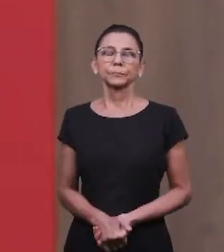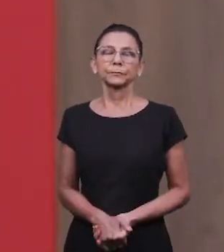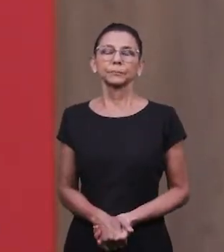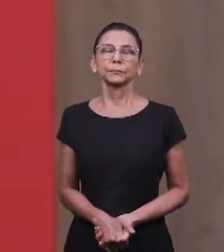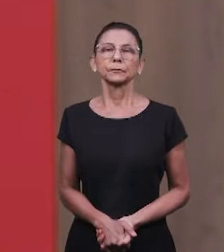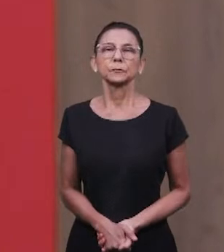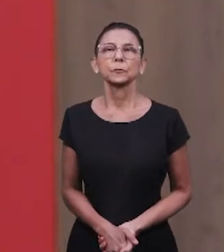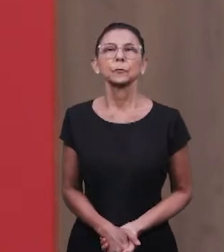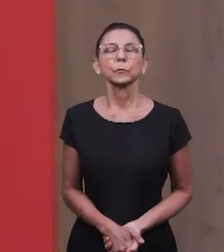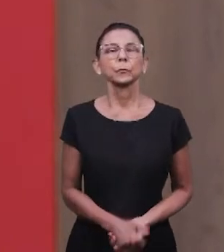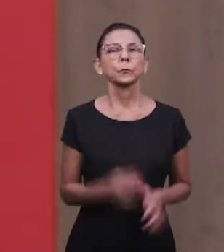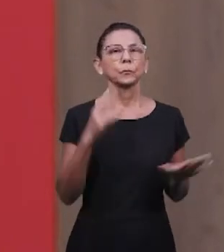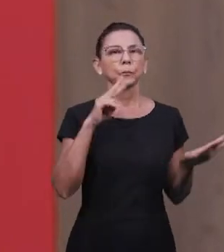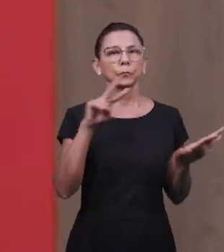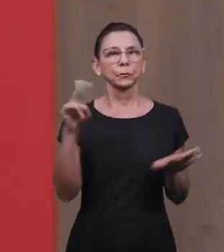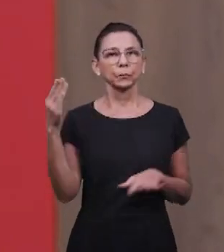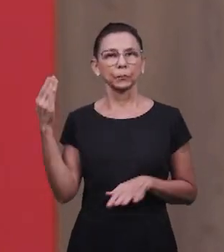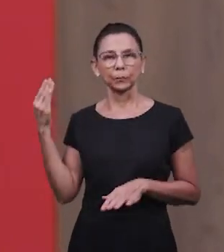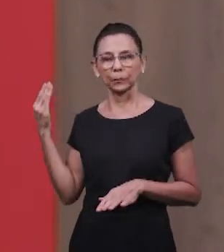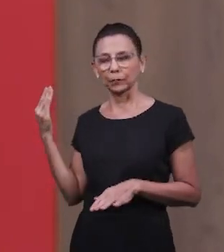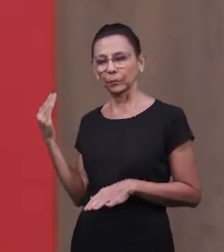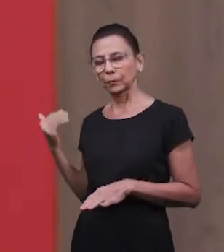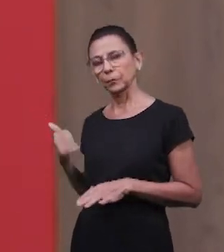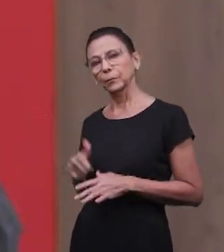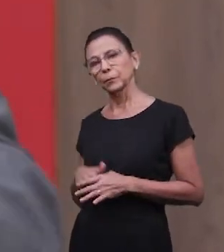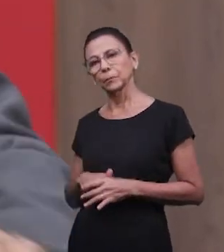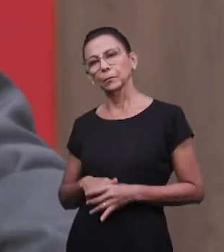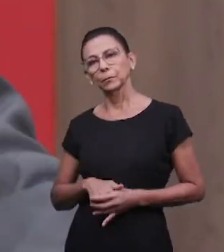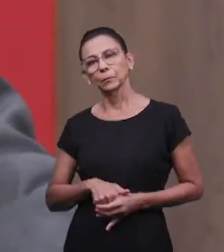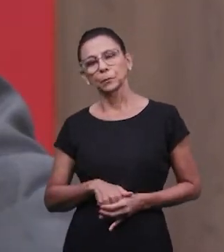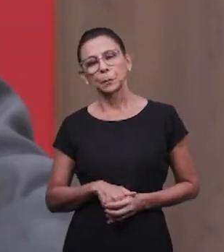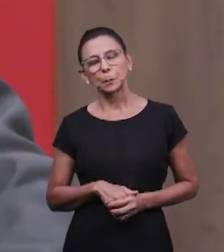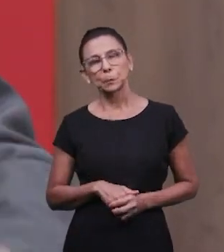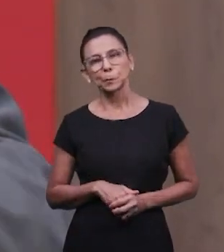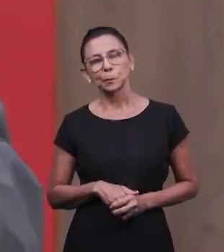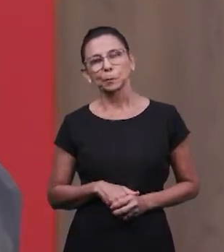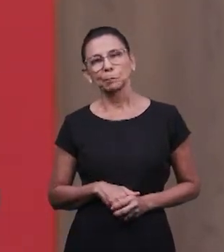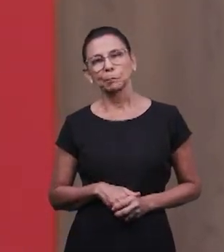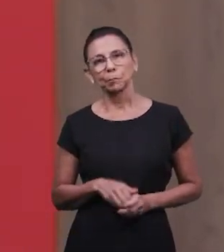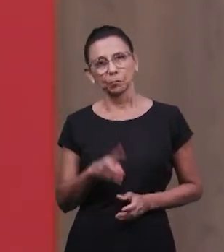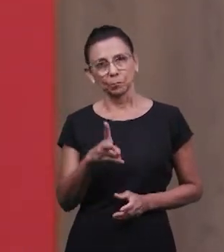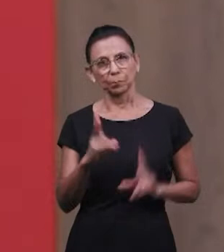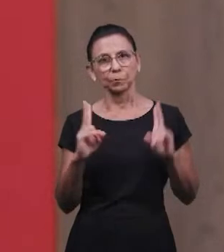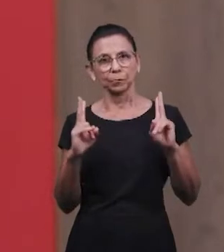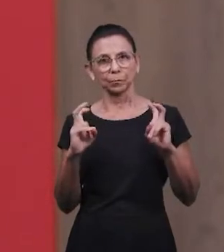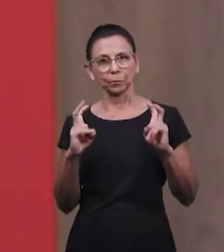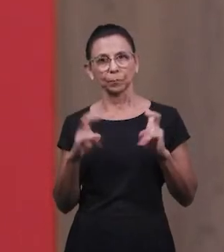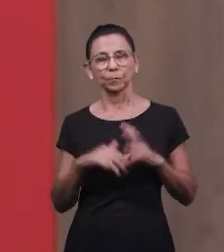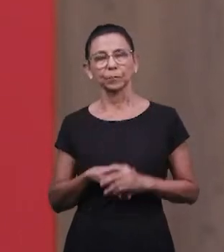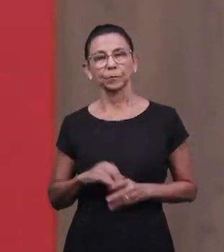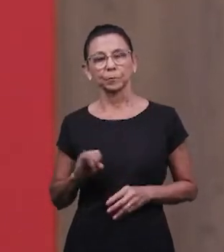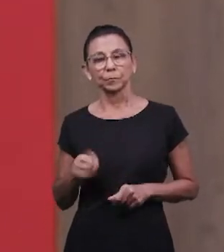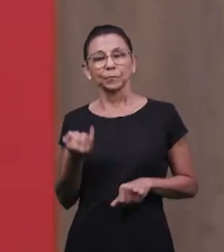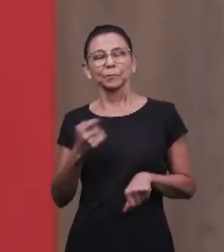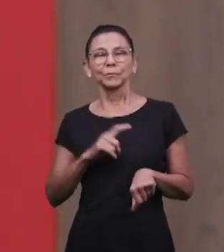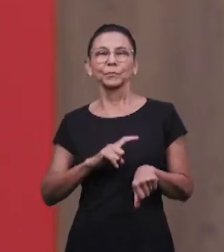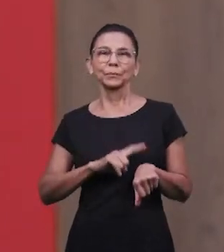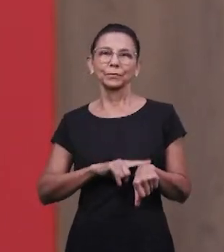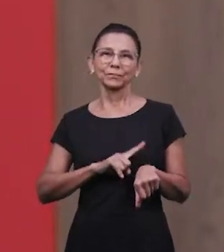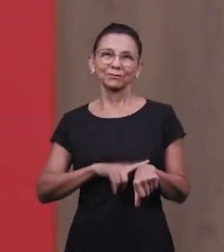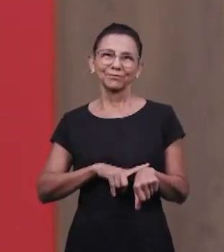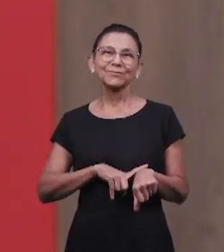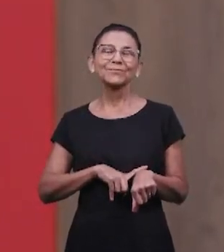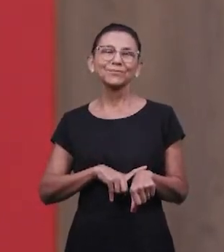passada e seguindo agora sobre isso, e sobre aproveitar o tempo.